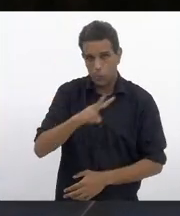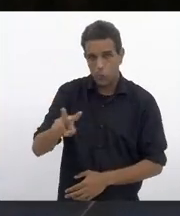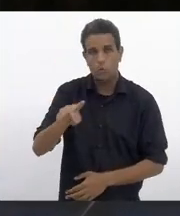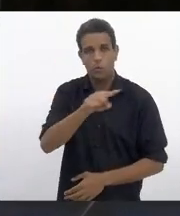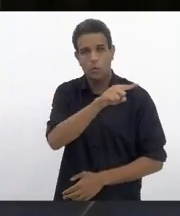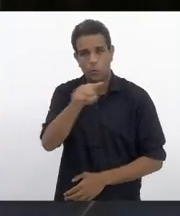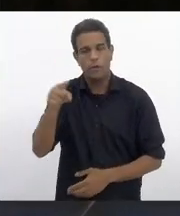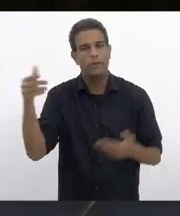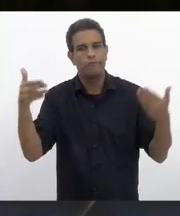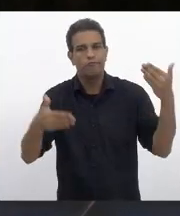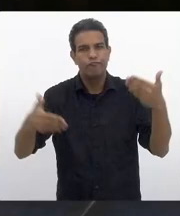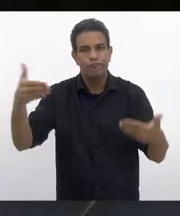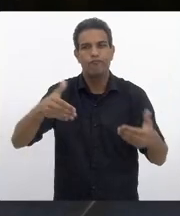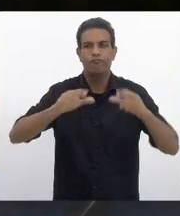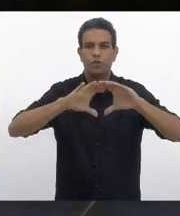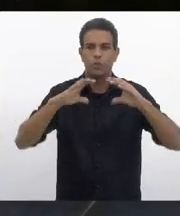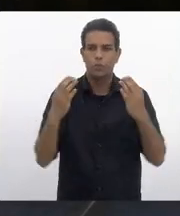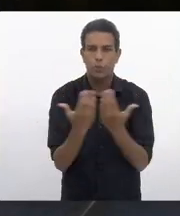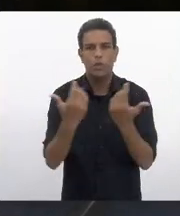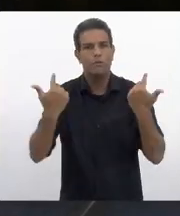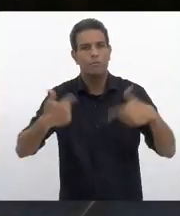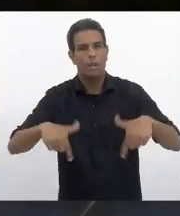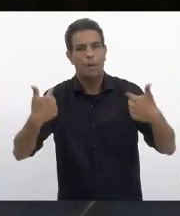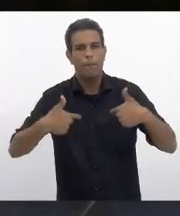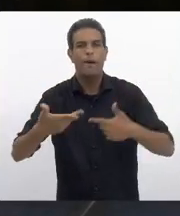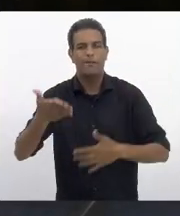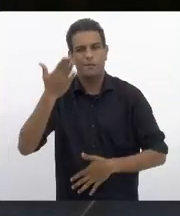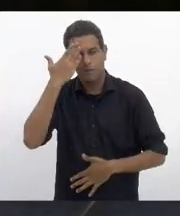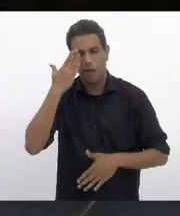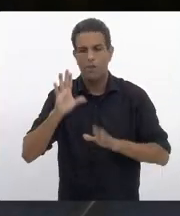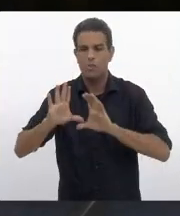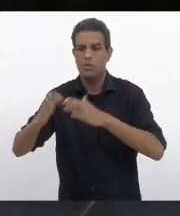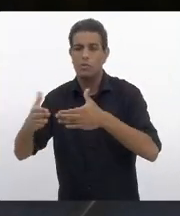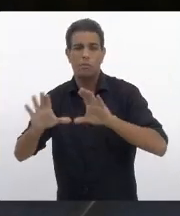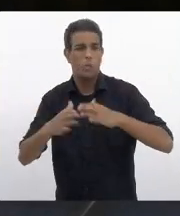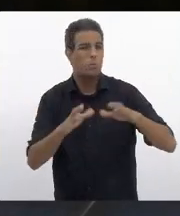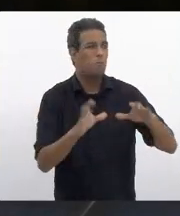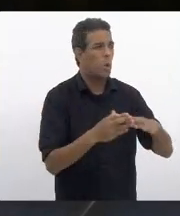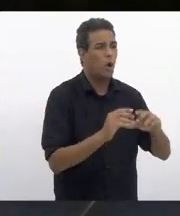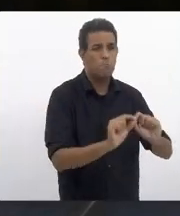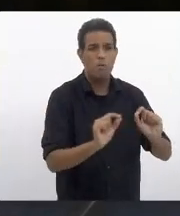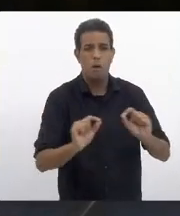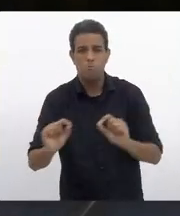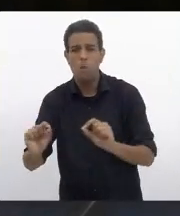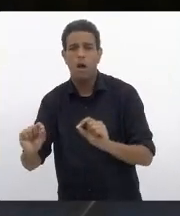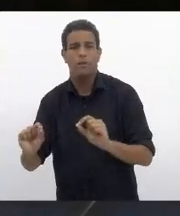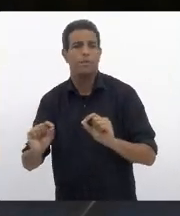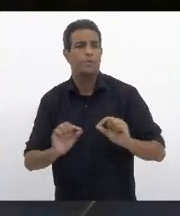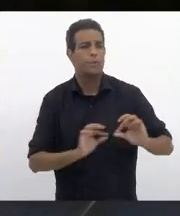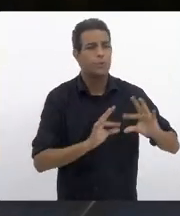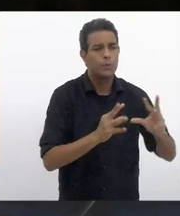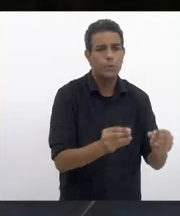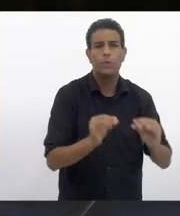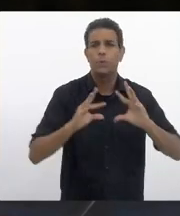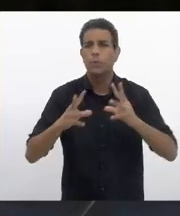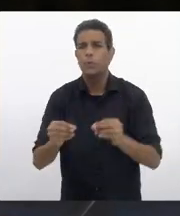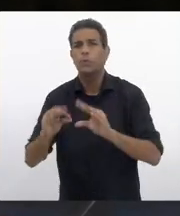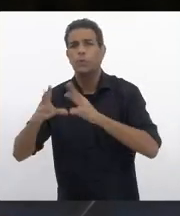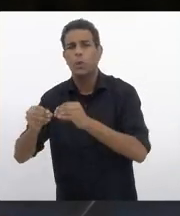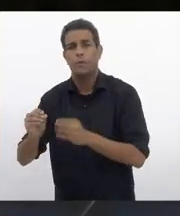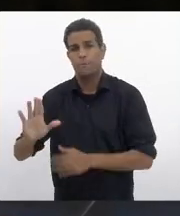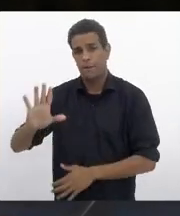têm vindo diariamente aqui. O pessoal, às vezes, é um trabalho silencioso dos grupos que estão aqui presentes, né, o Portugal, o Valentim, o colega do